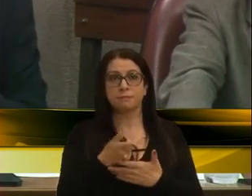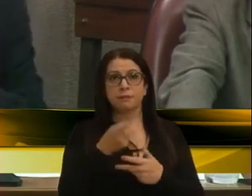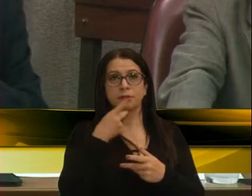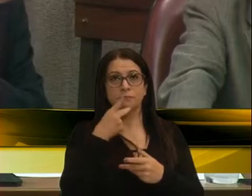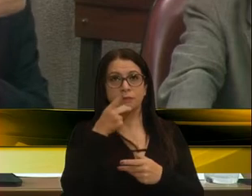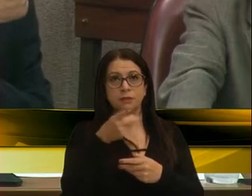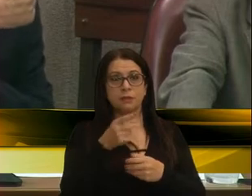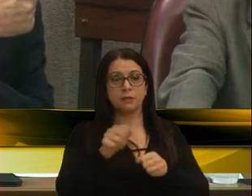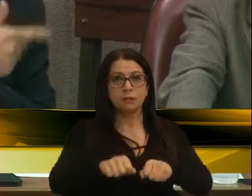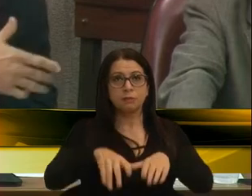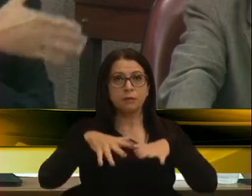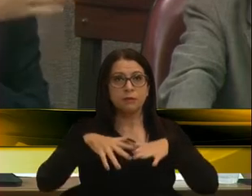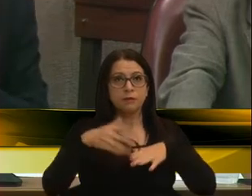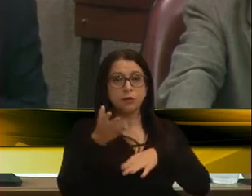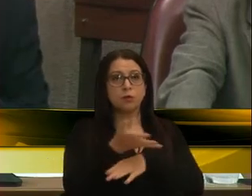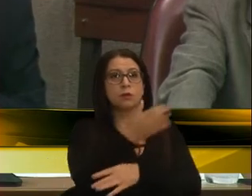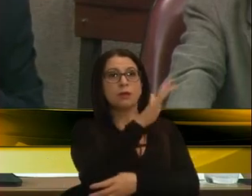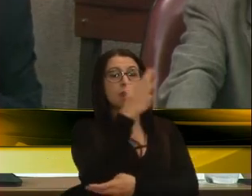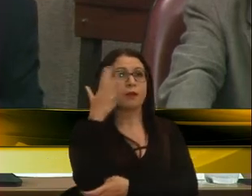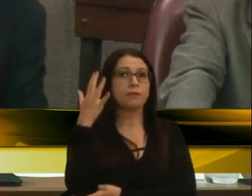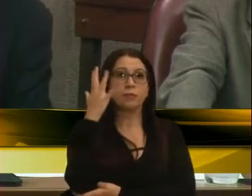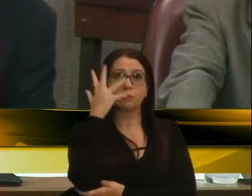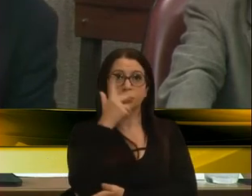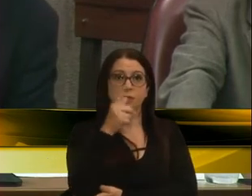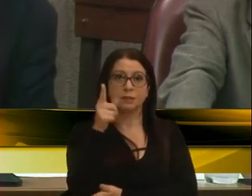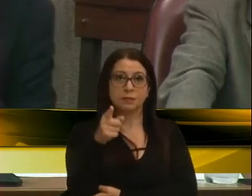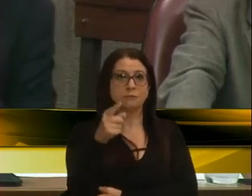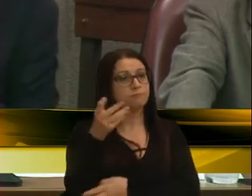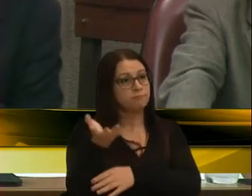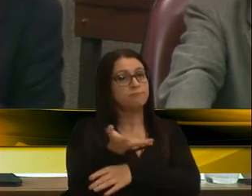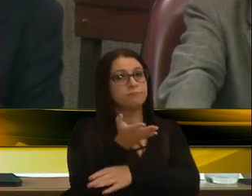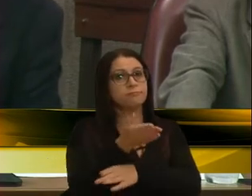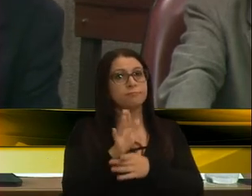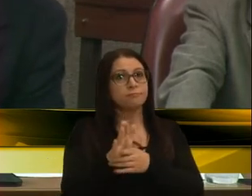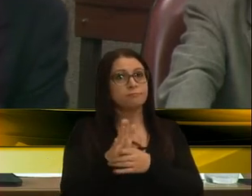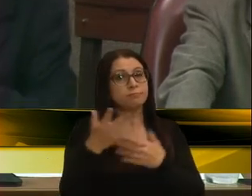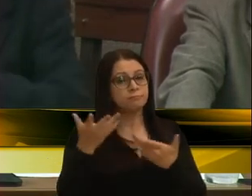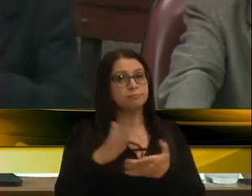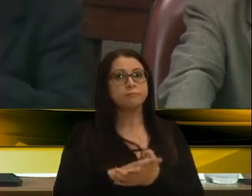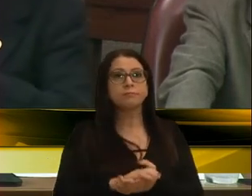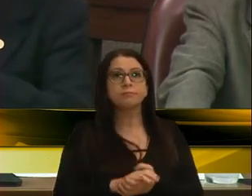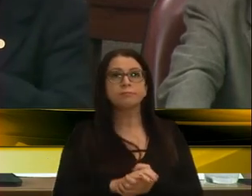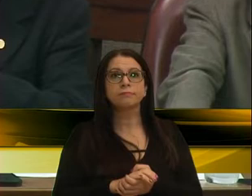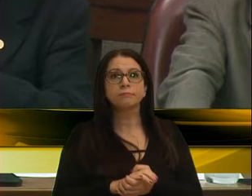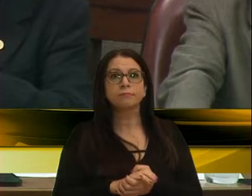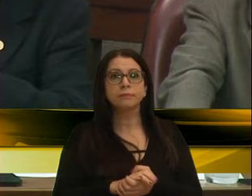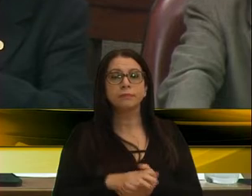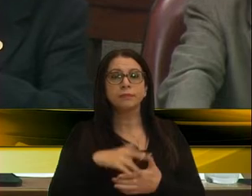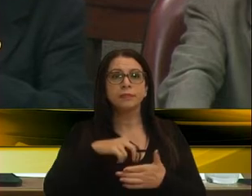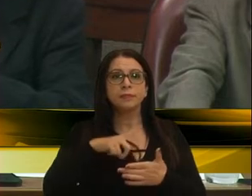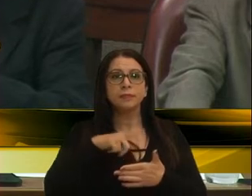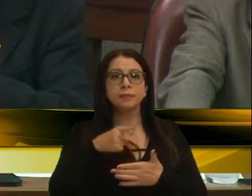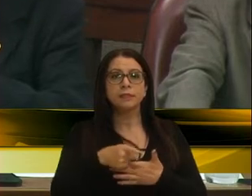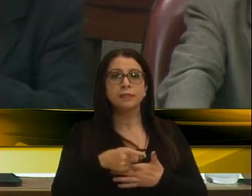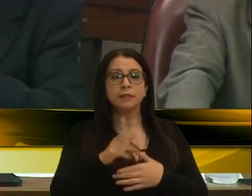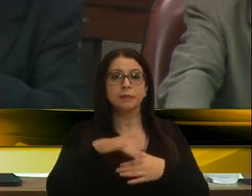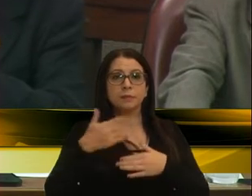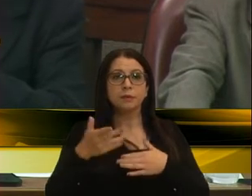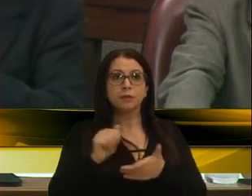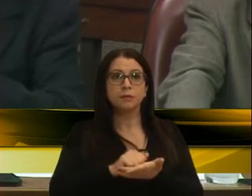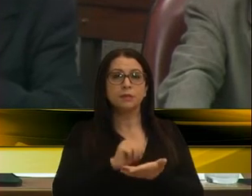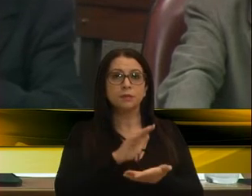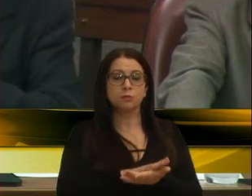no plenário, vai cortar a árvore. Está bonito, a árvore cortadinha. Enfim, tem que ter, então, além dessa